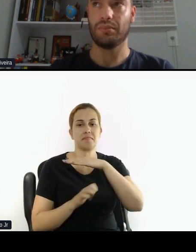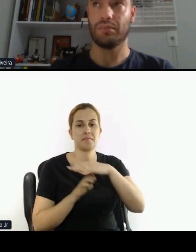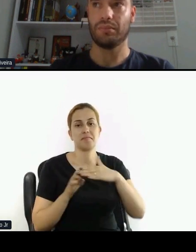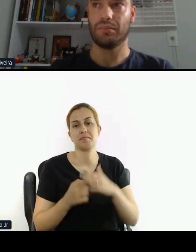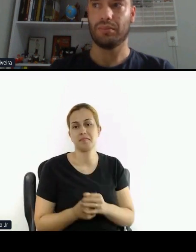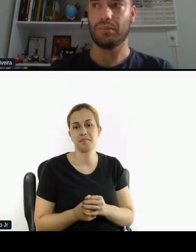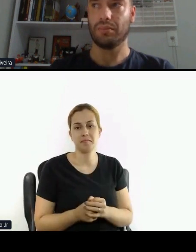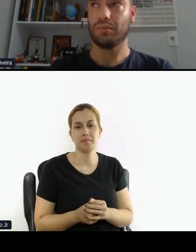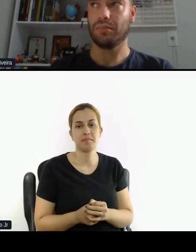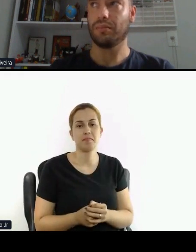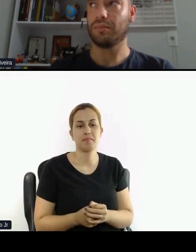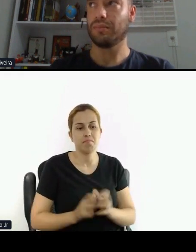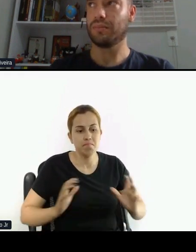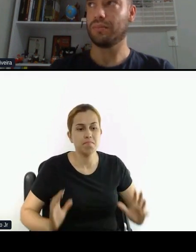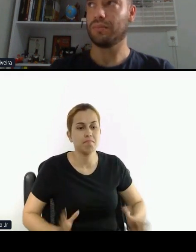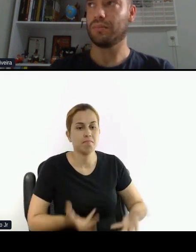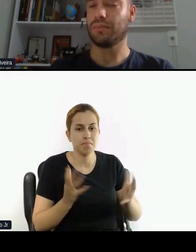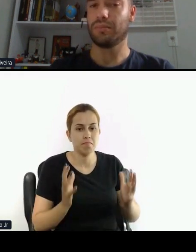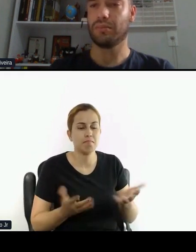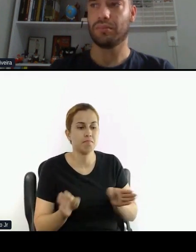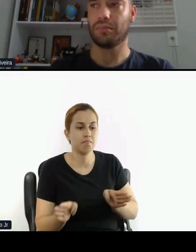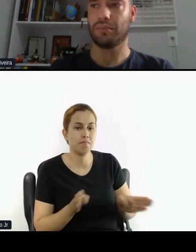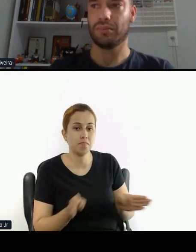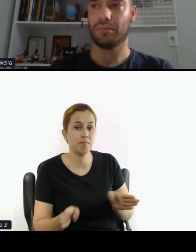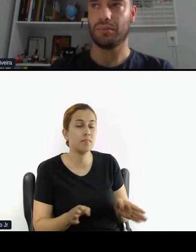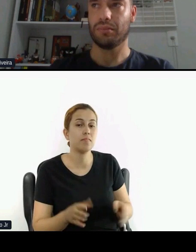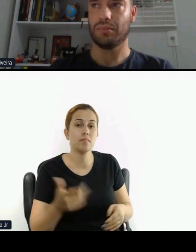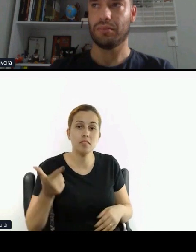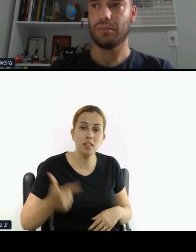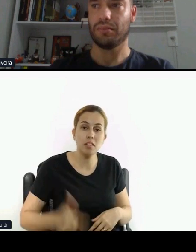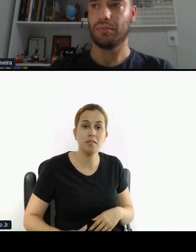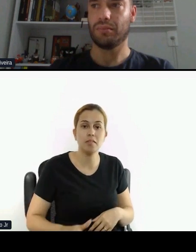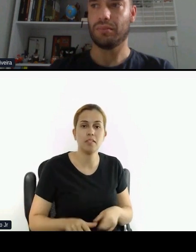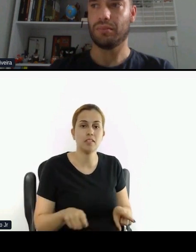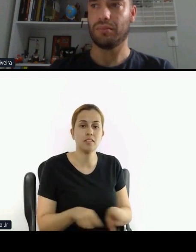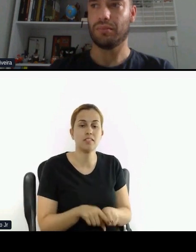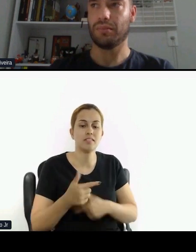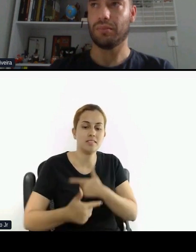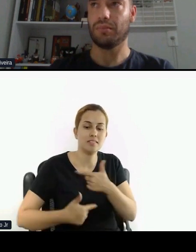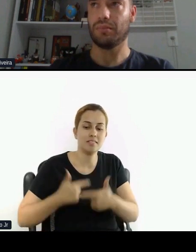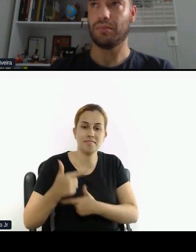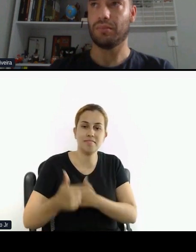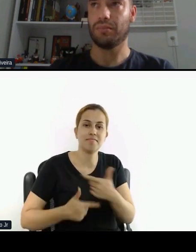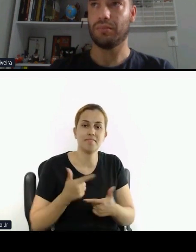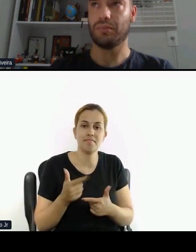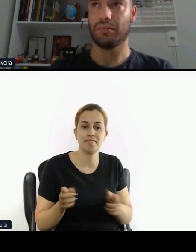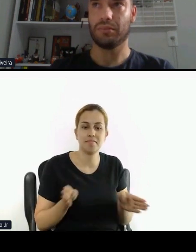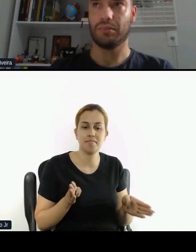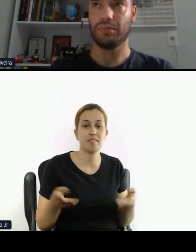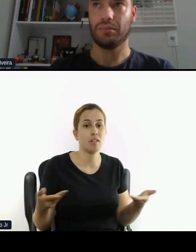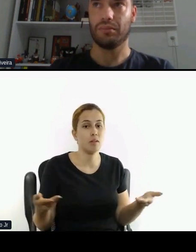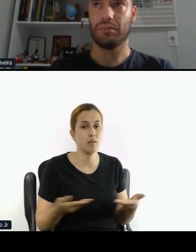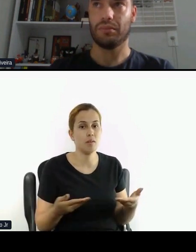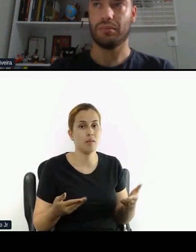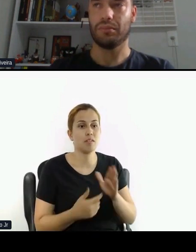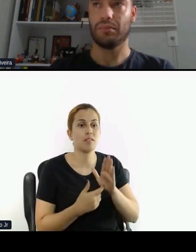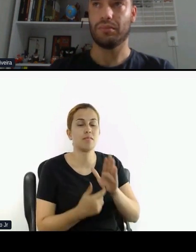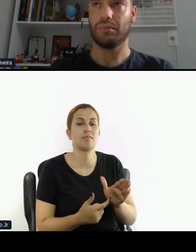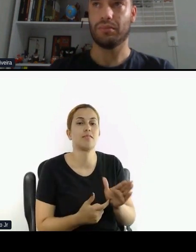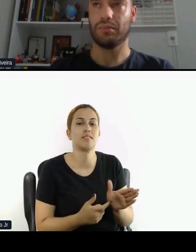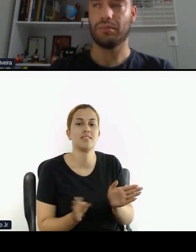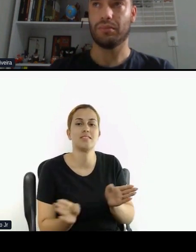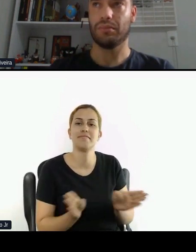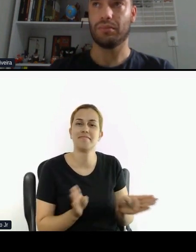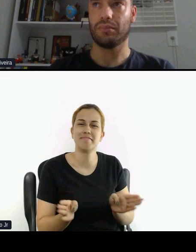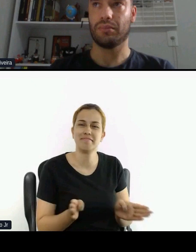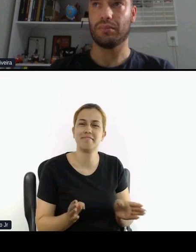parte de promover essa cultura de acessibilidade. Inclusive, esse é um ponto também que a gente está trabalhando também nesse momento agora, né, tipo, trazendo acessibilidade, criando